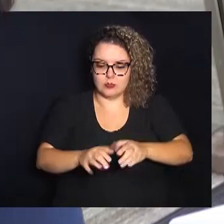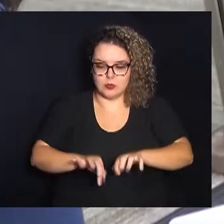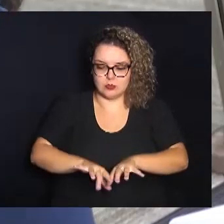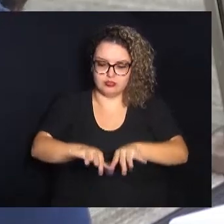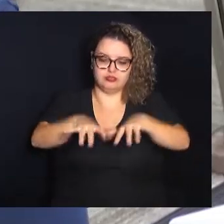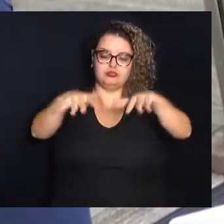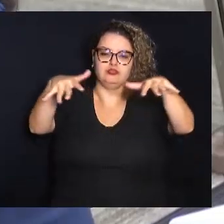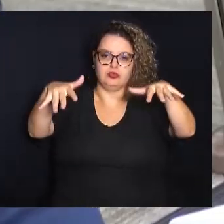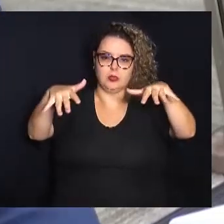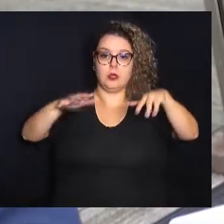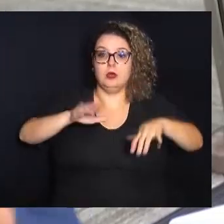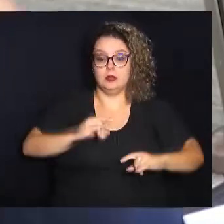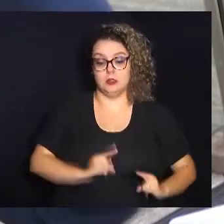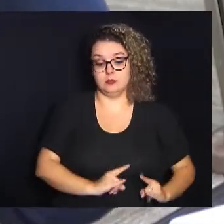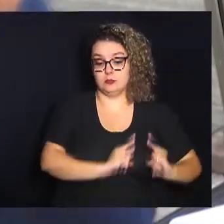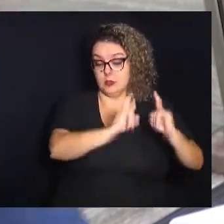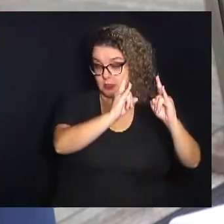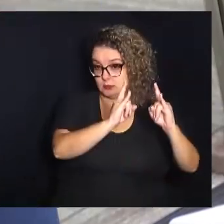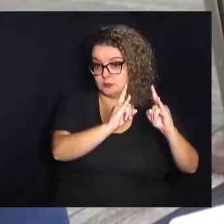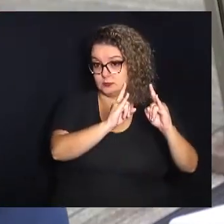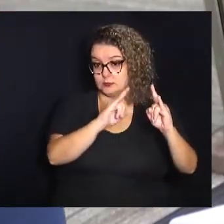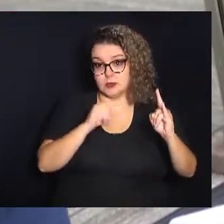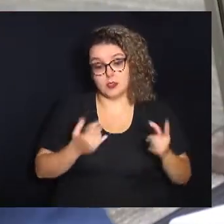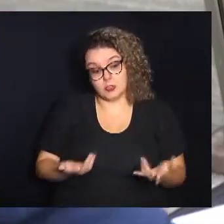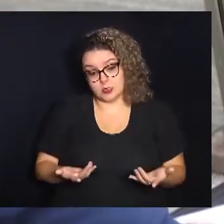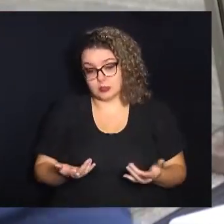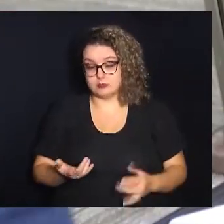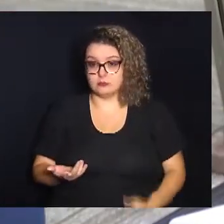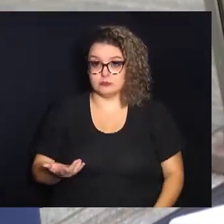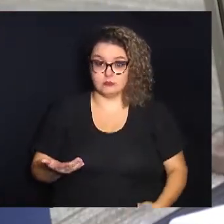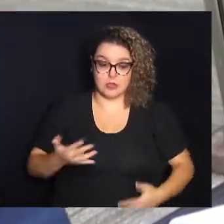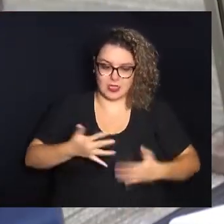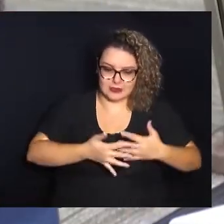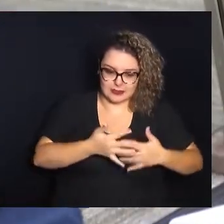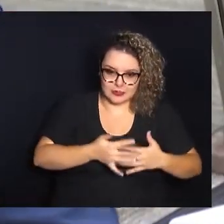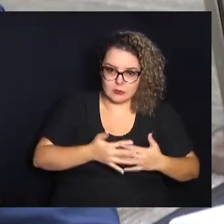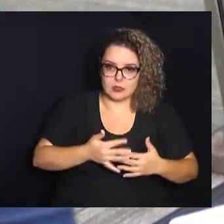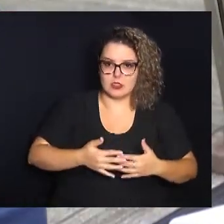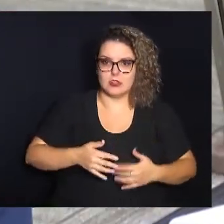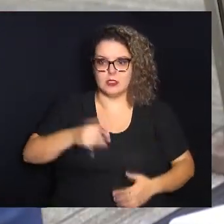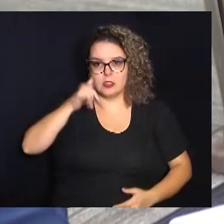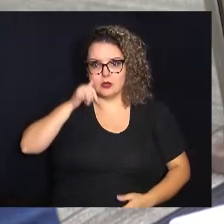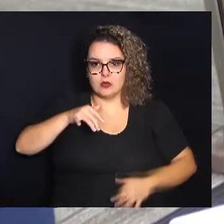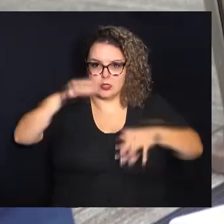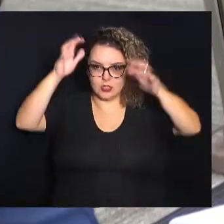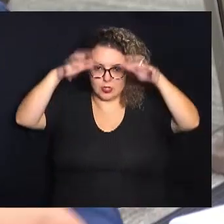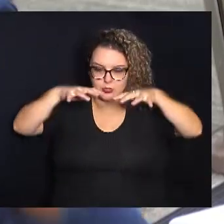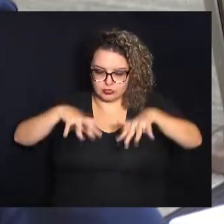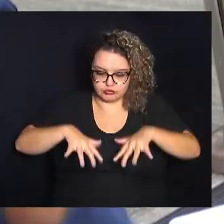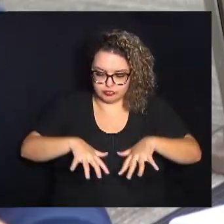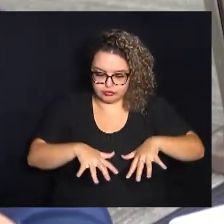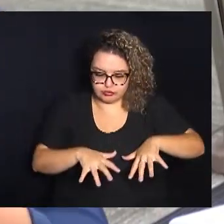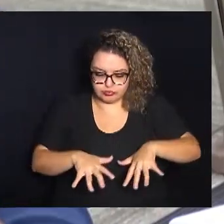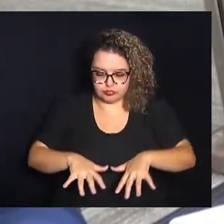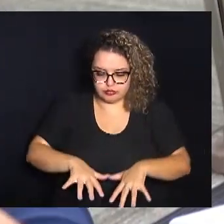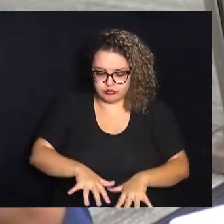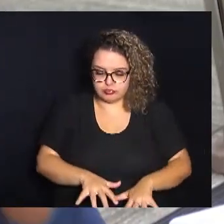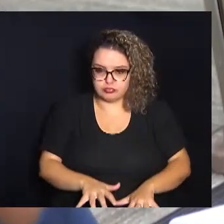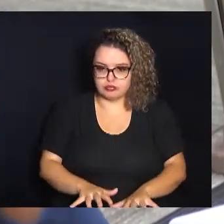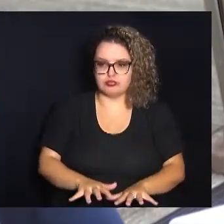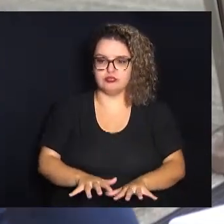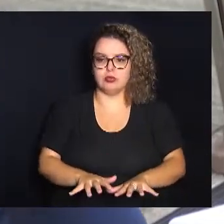vai impermeabilizar. Porque quando você coloca prédios ali, você não deixa, você evita que a água possa,